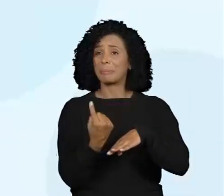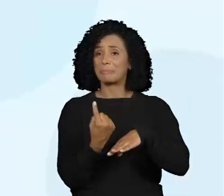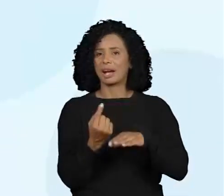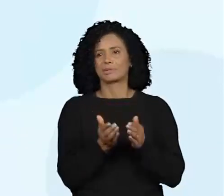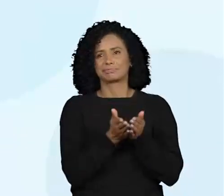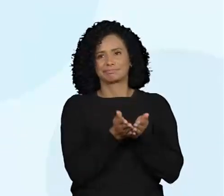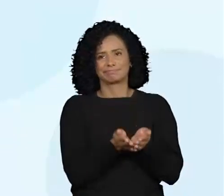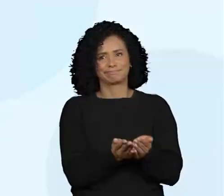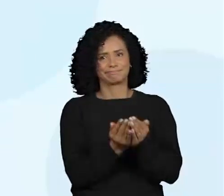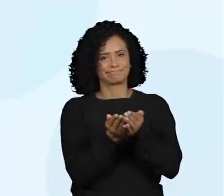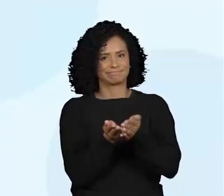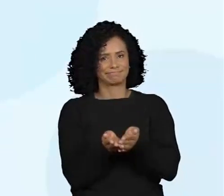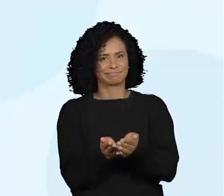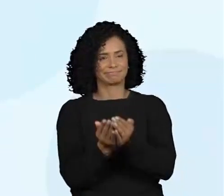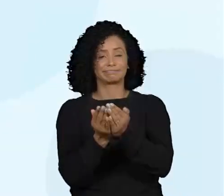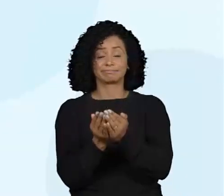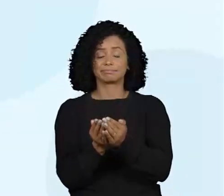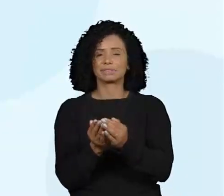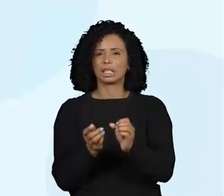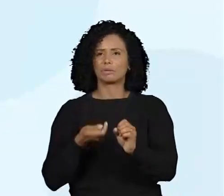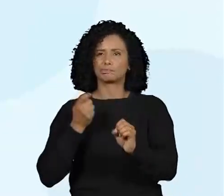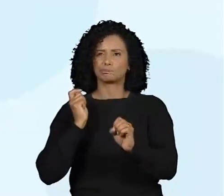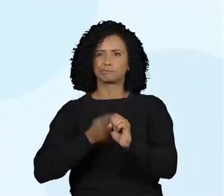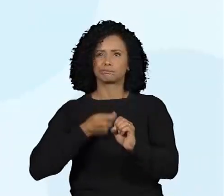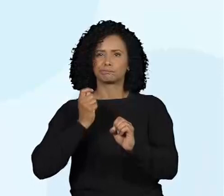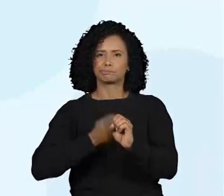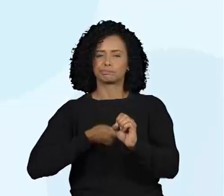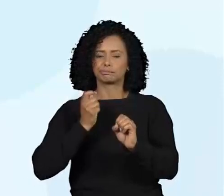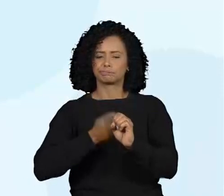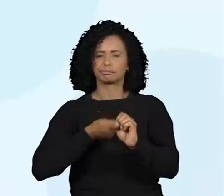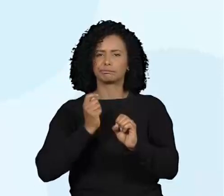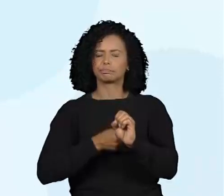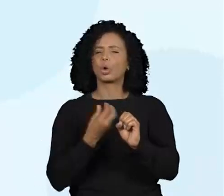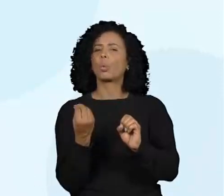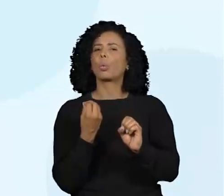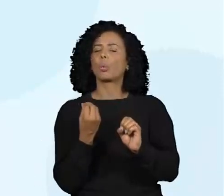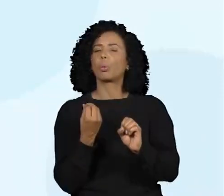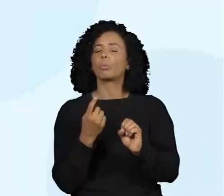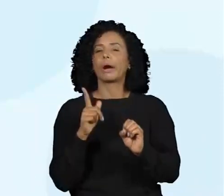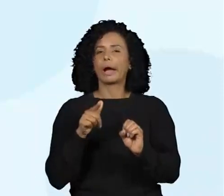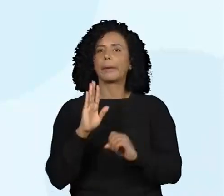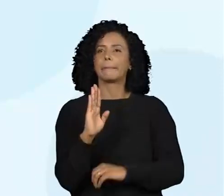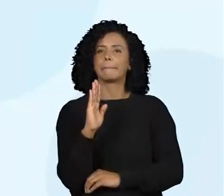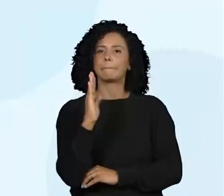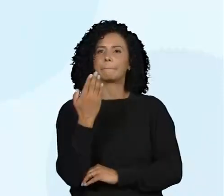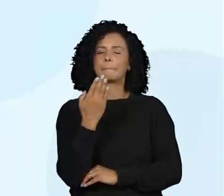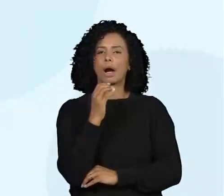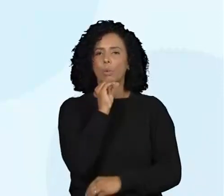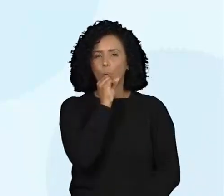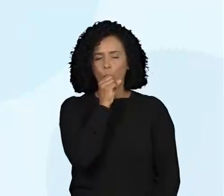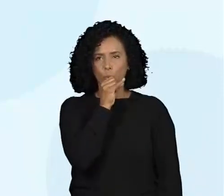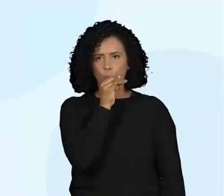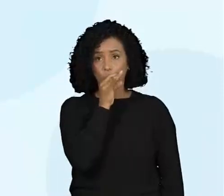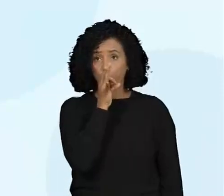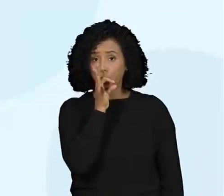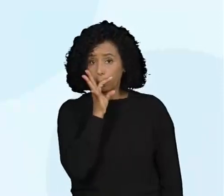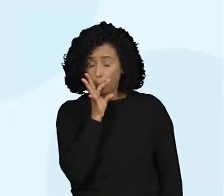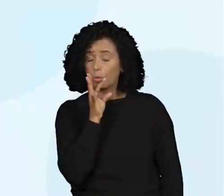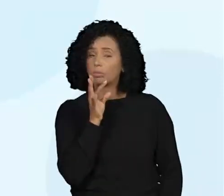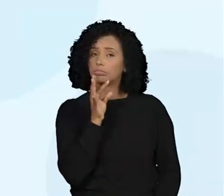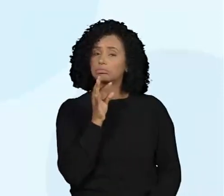canoas e botes, homens utilizavam troncos e bambus e troncos de madeira para